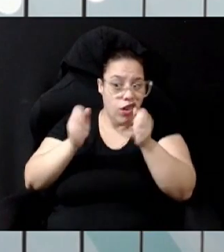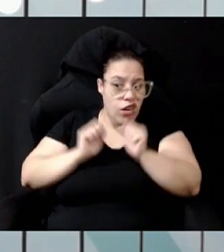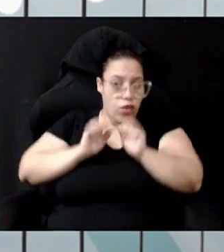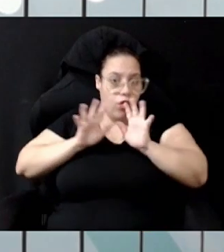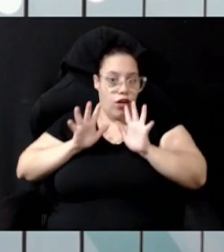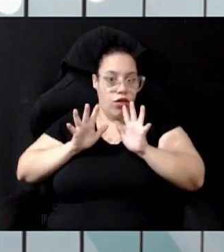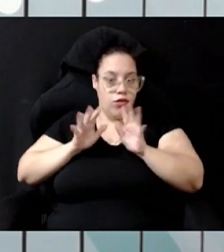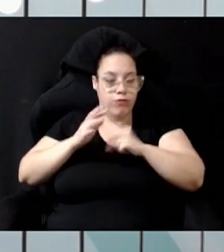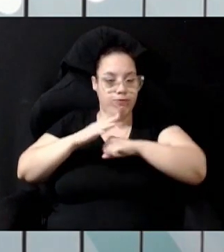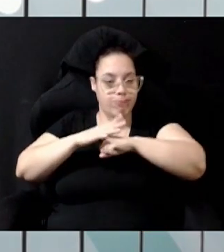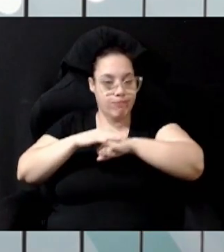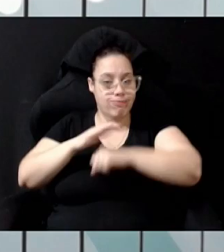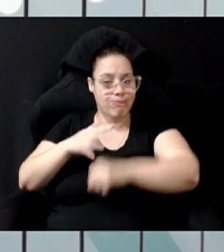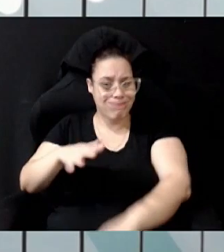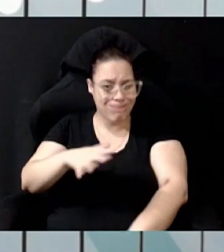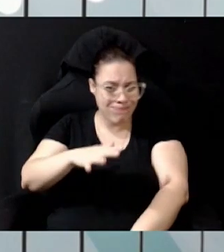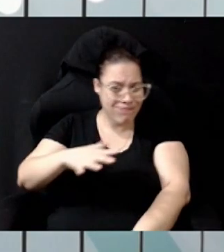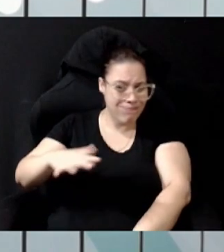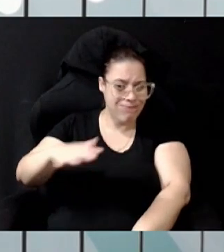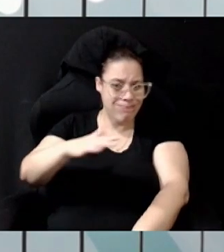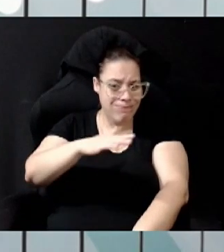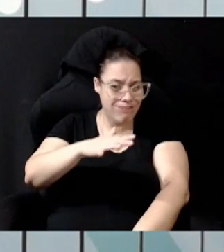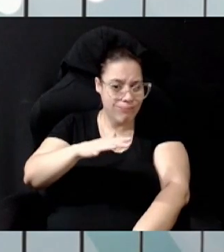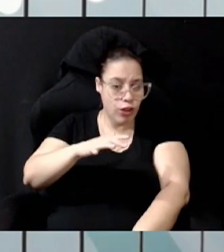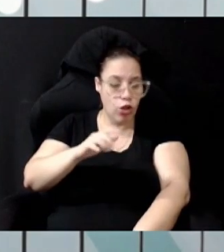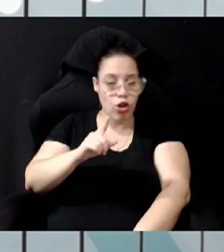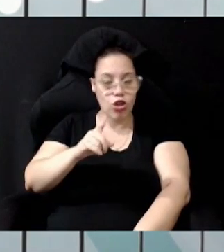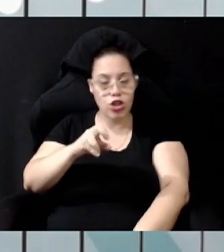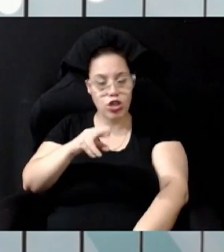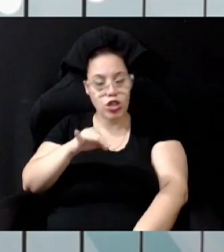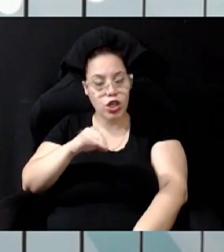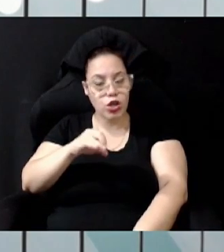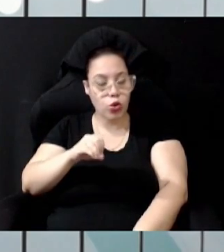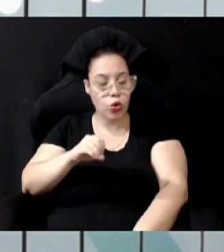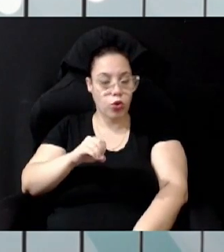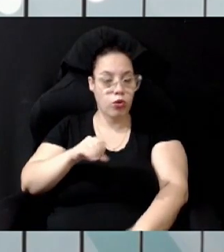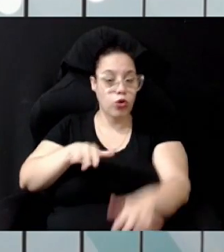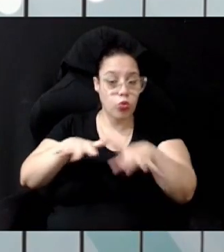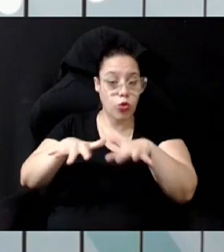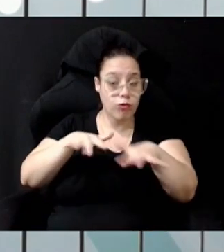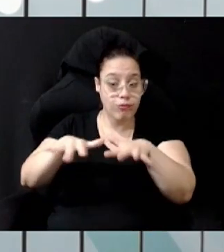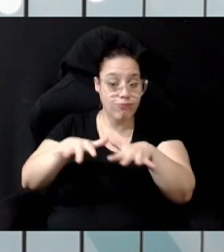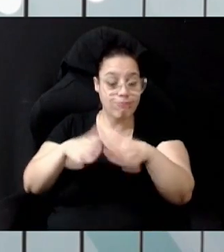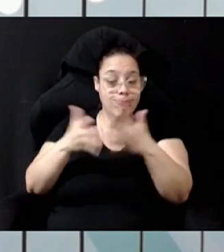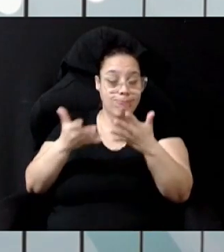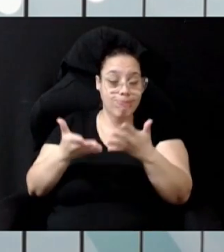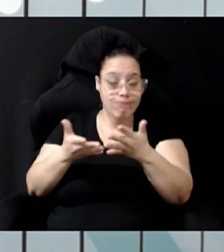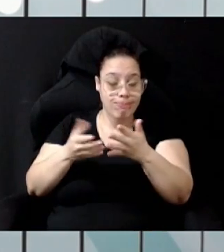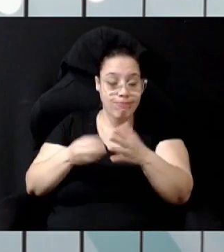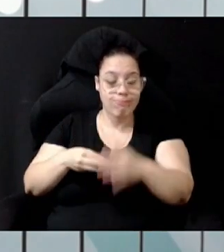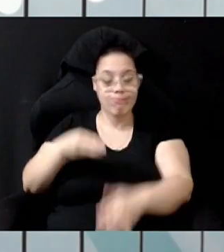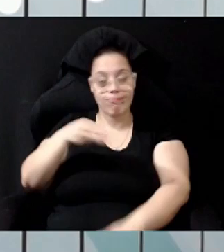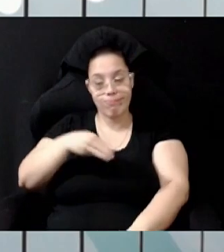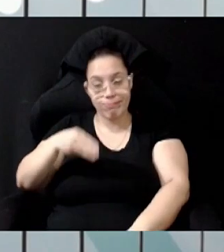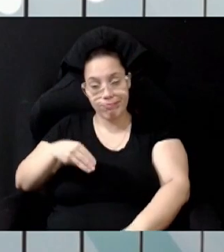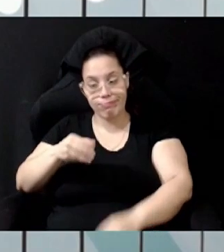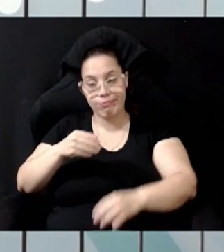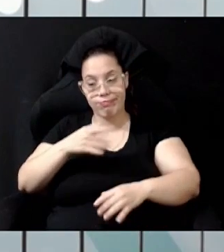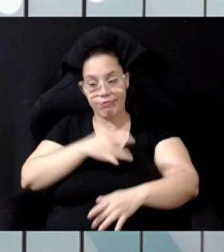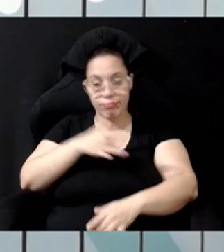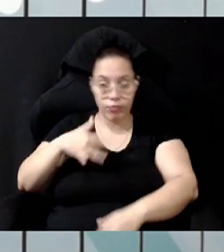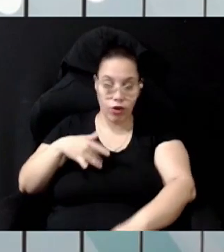de Parkinson é um tipo de distúrbio do movimento. De acordo com o Ministério da Saúde, o Parkinson